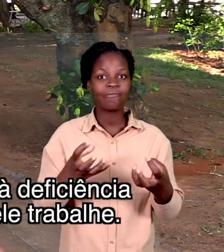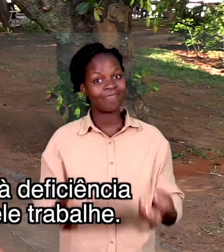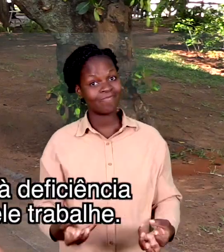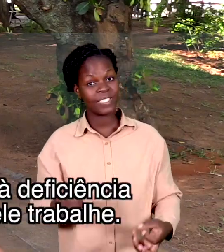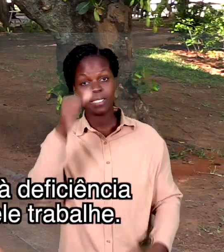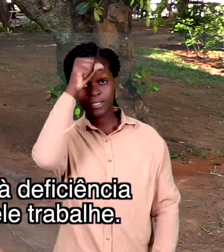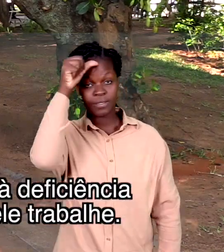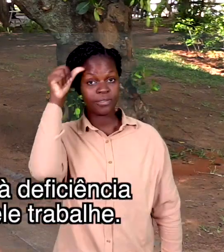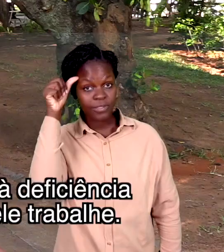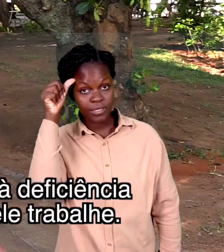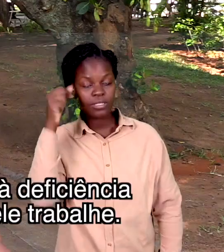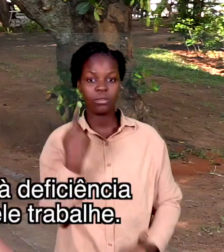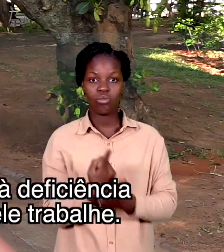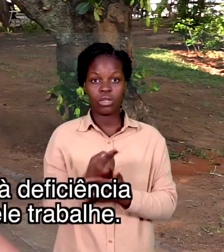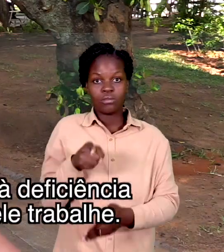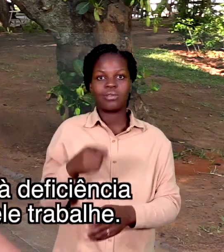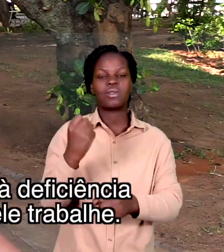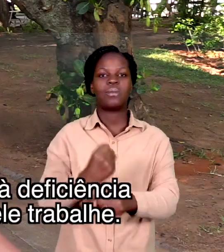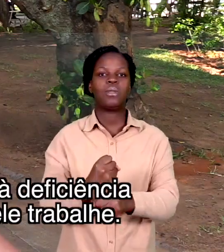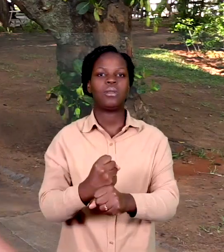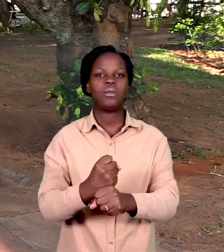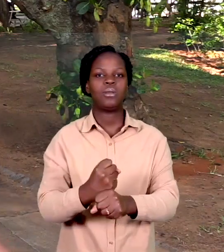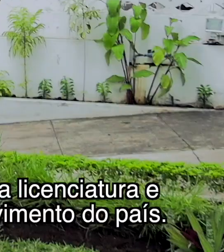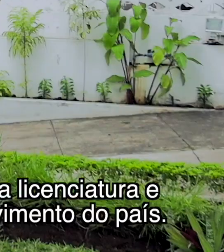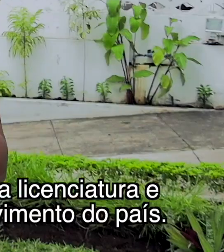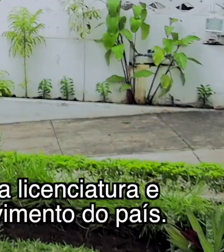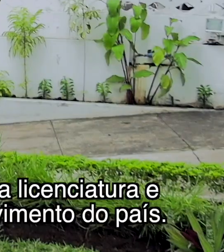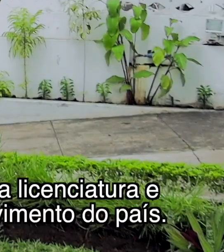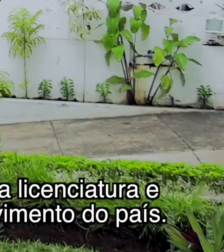à deficiência que ele tem. Vamos procurar com que ele trabalhe.